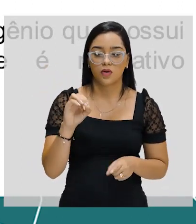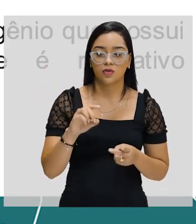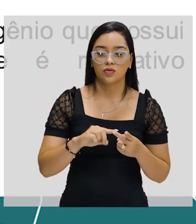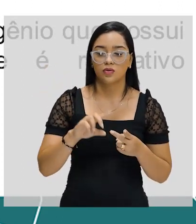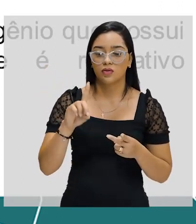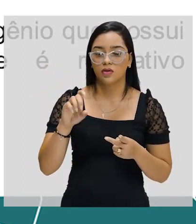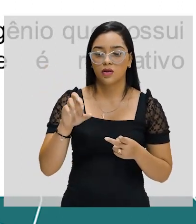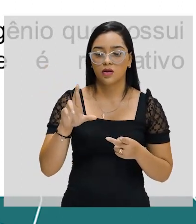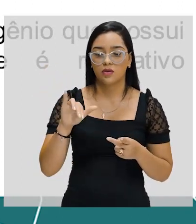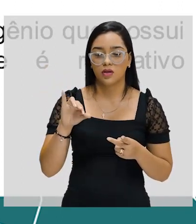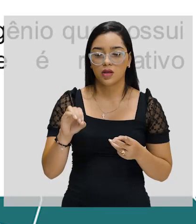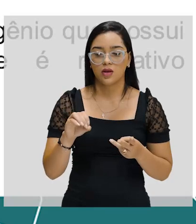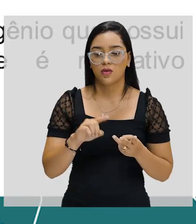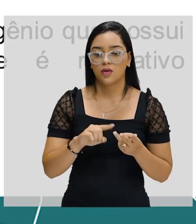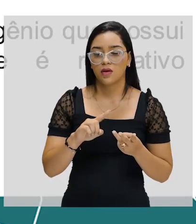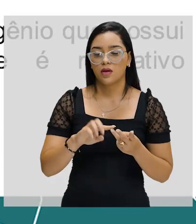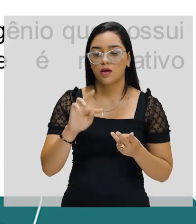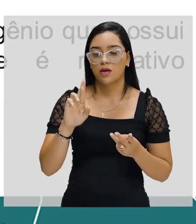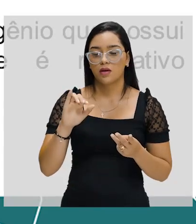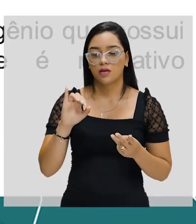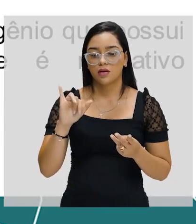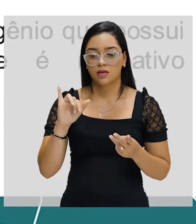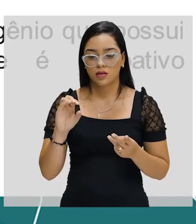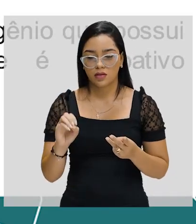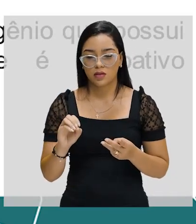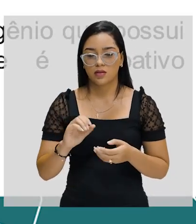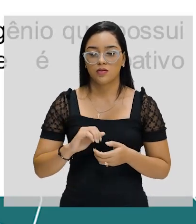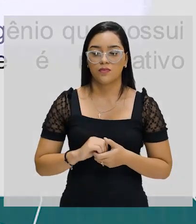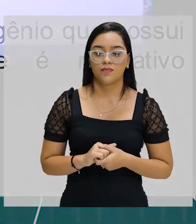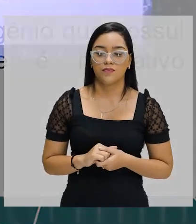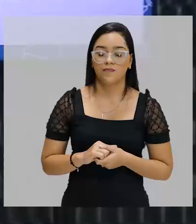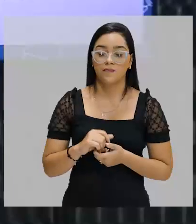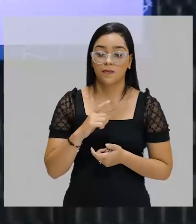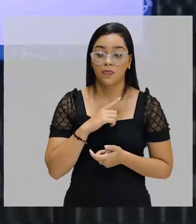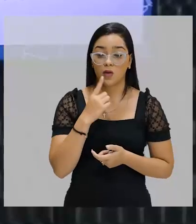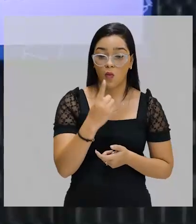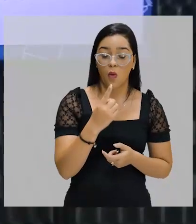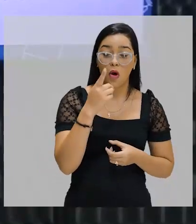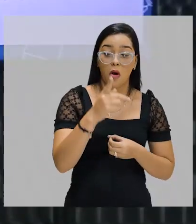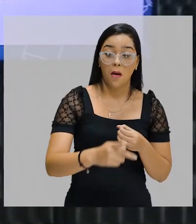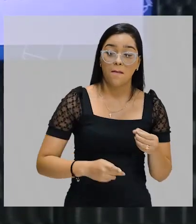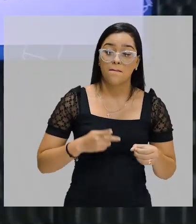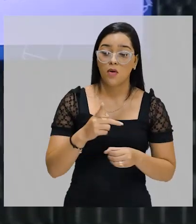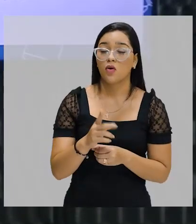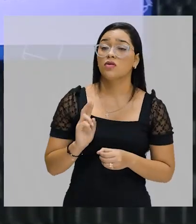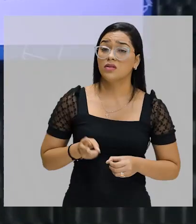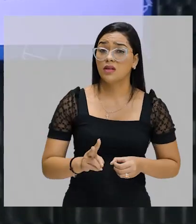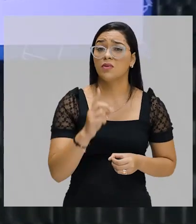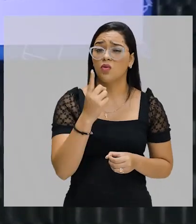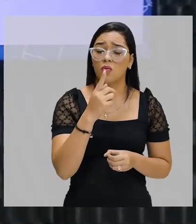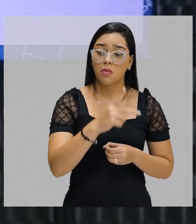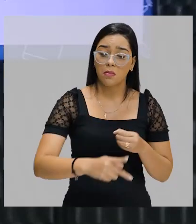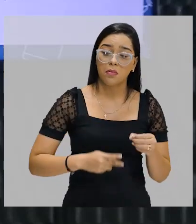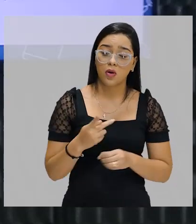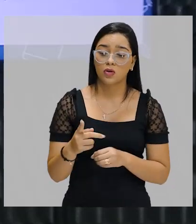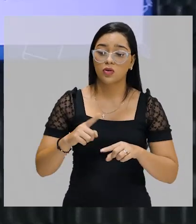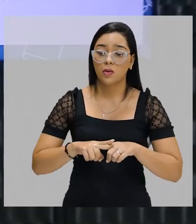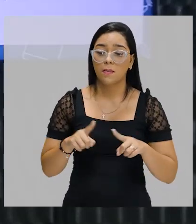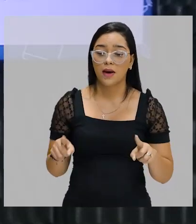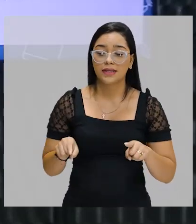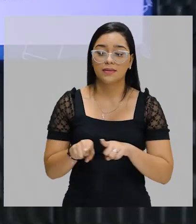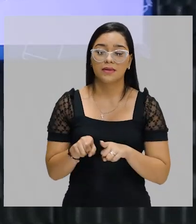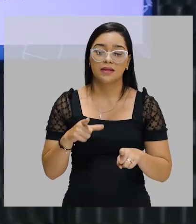trítio. Olha a diferença dos núcleos, tá ok? Nós temos um próton, continua sendo um próton, mas nós temos aqui